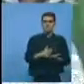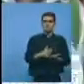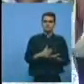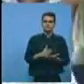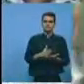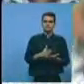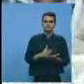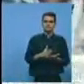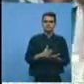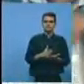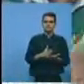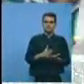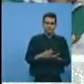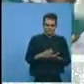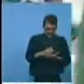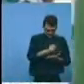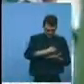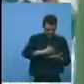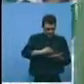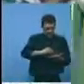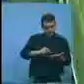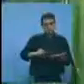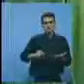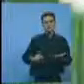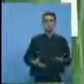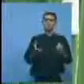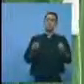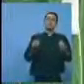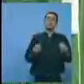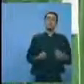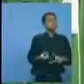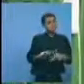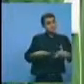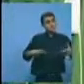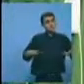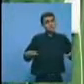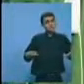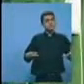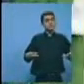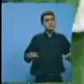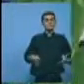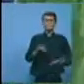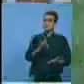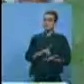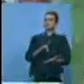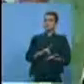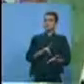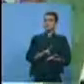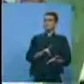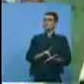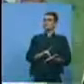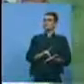carta onde ele tinha conteúdos seriíssimos a serem tratados. Para falar do